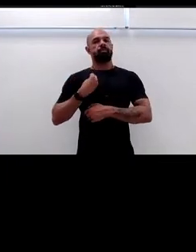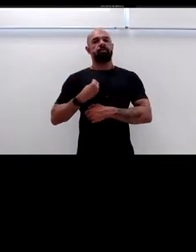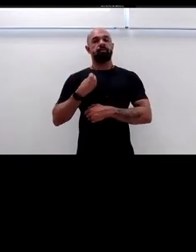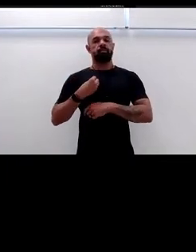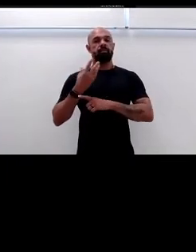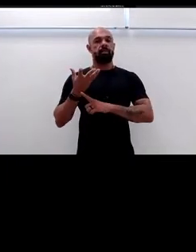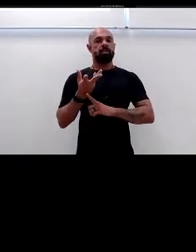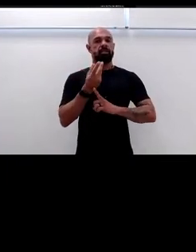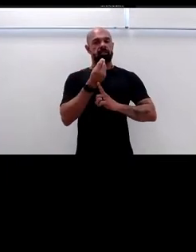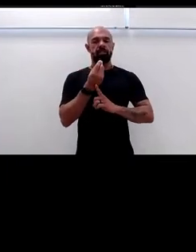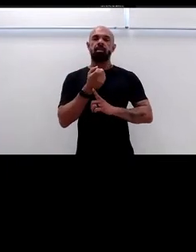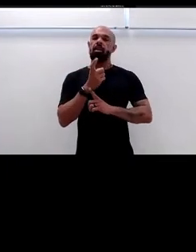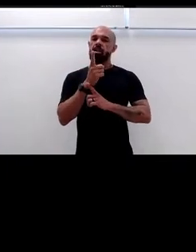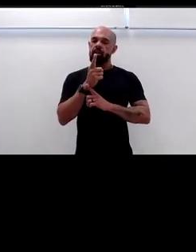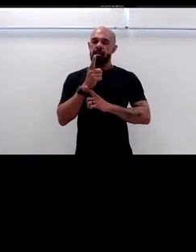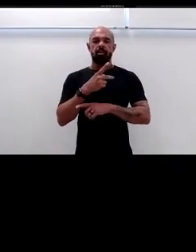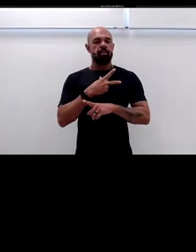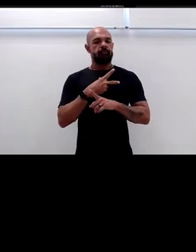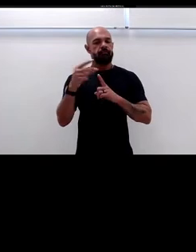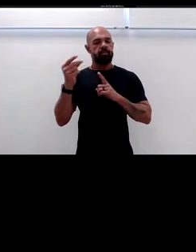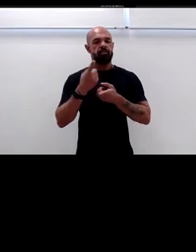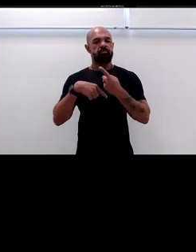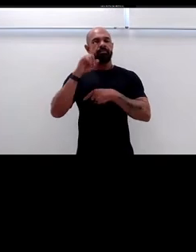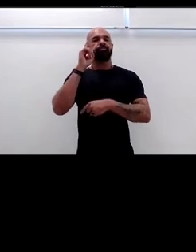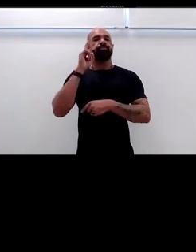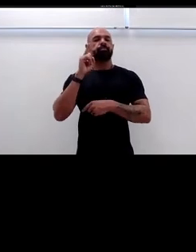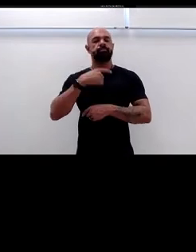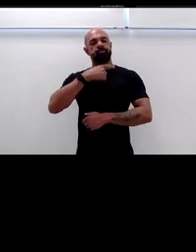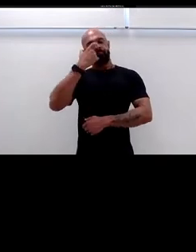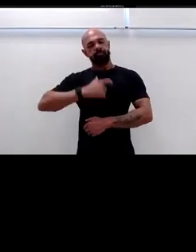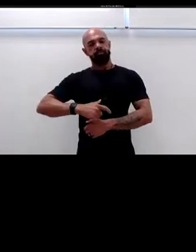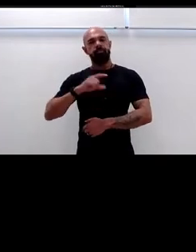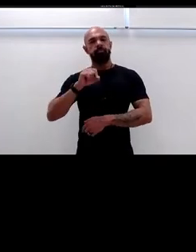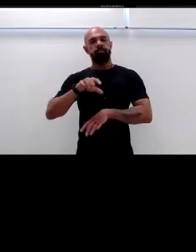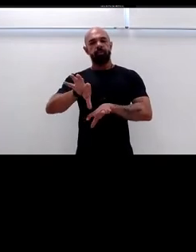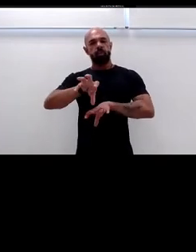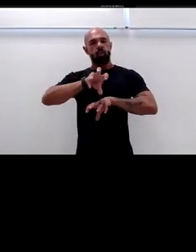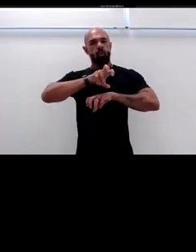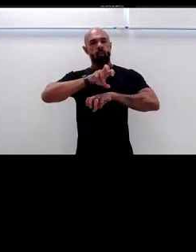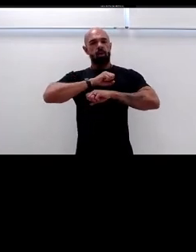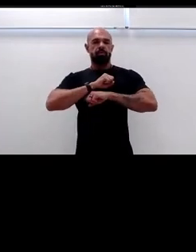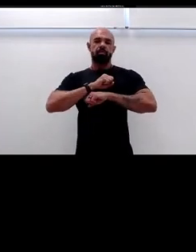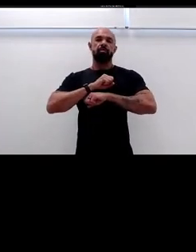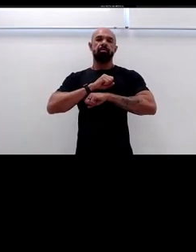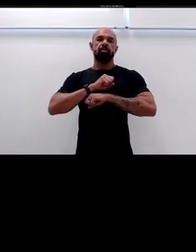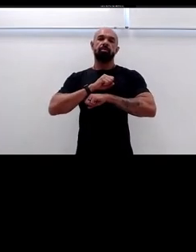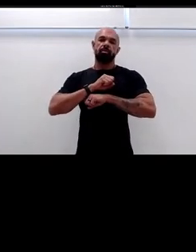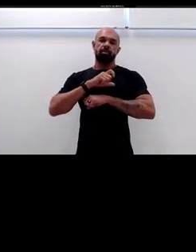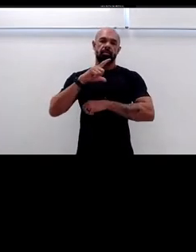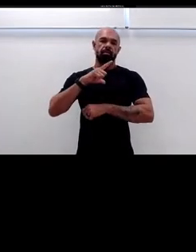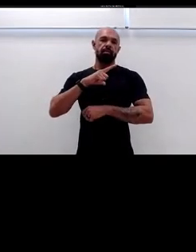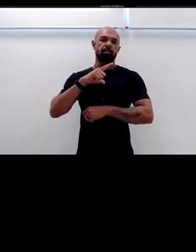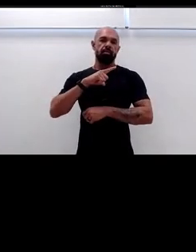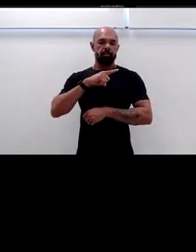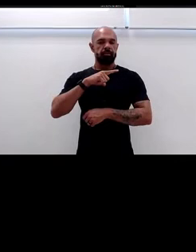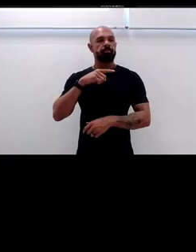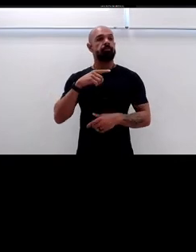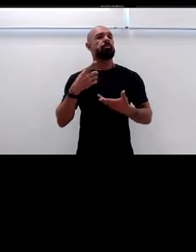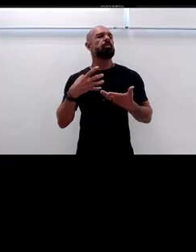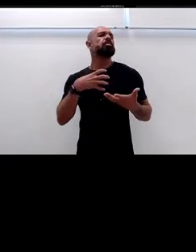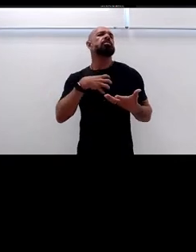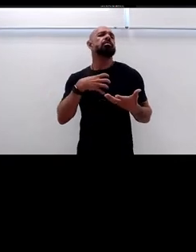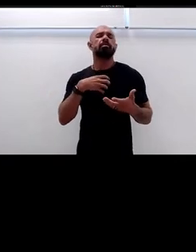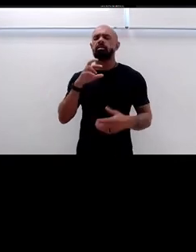foi a maior vitória que eu tive na minha vida como acossador, como renascentista. Em que sentido como